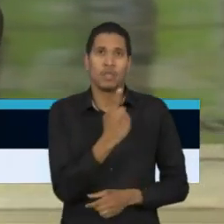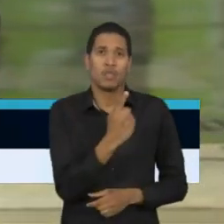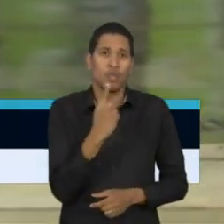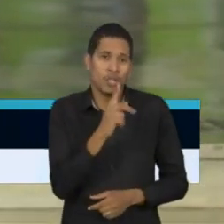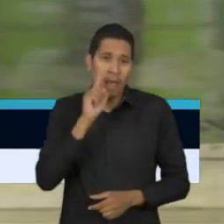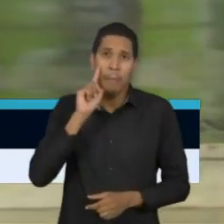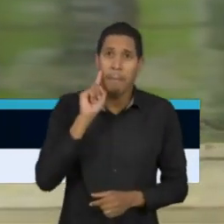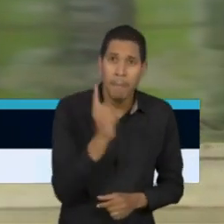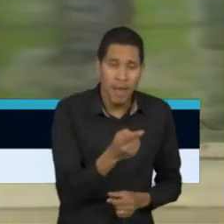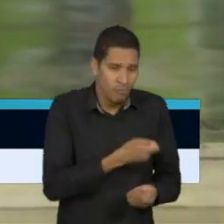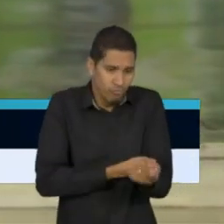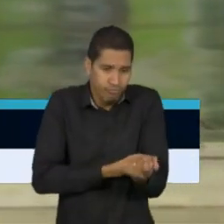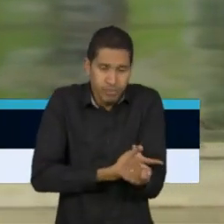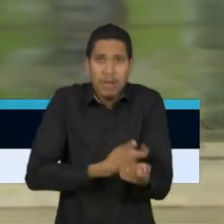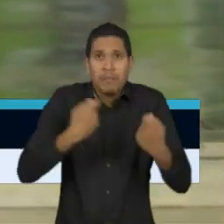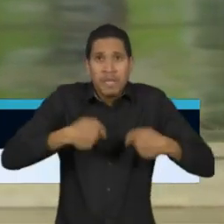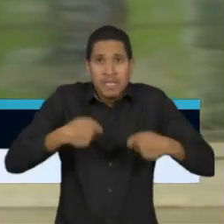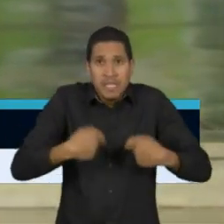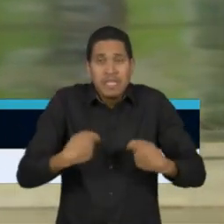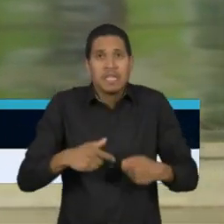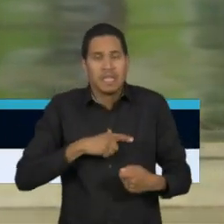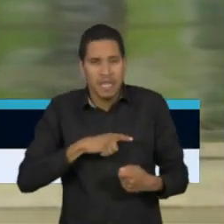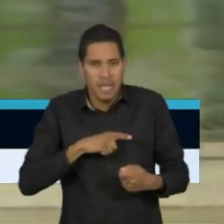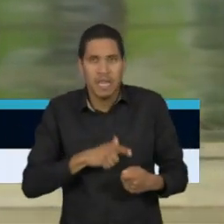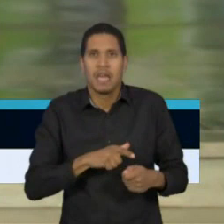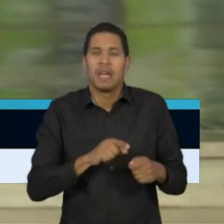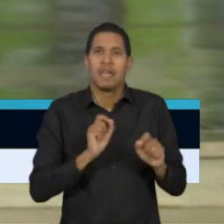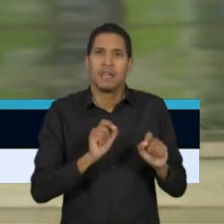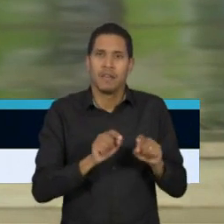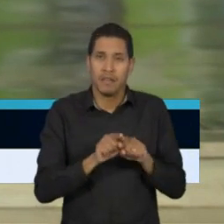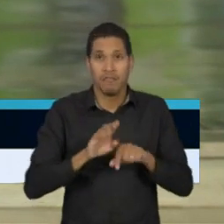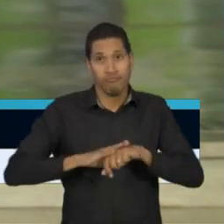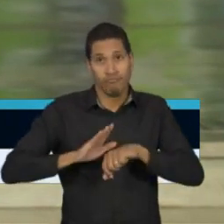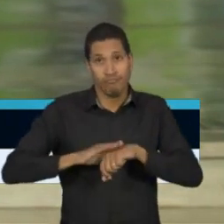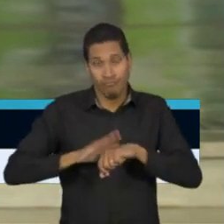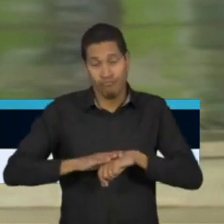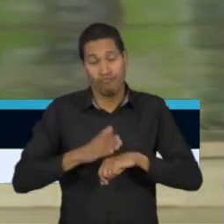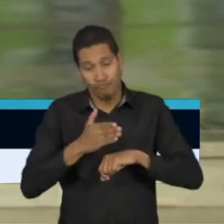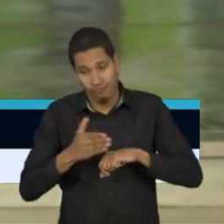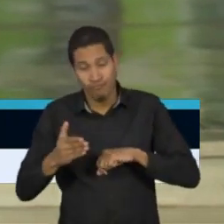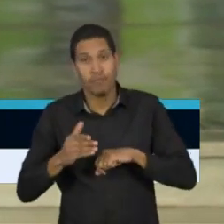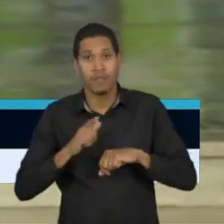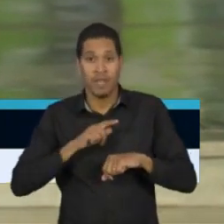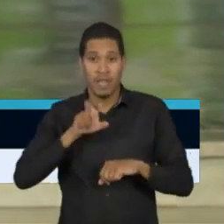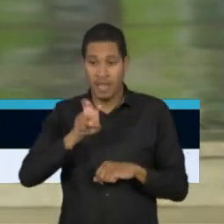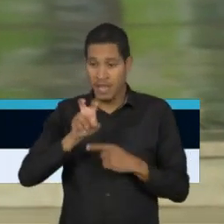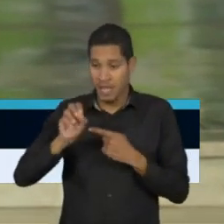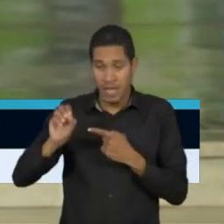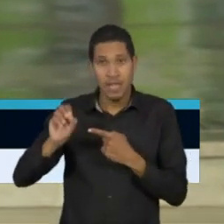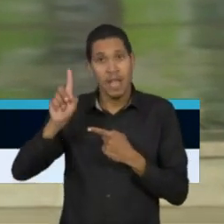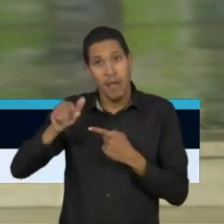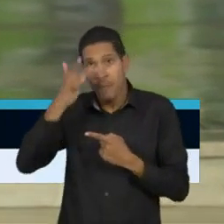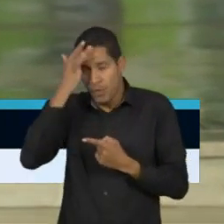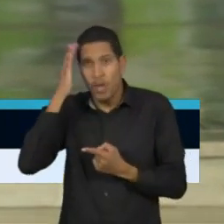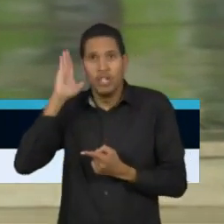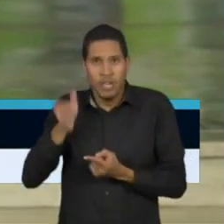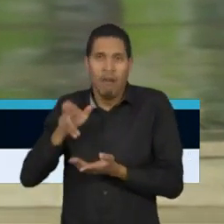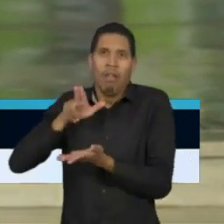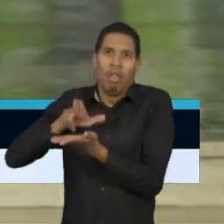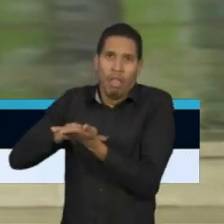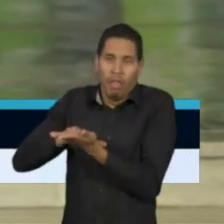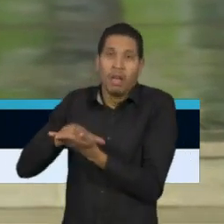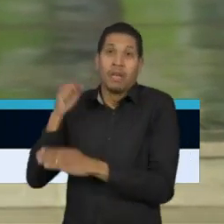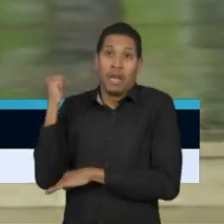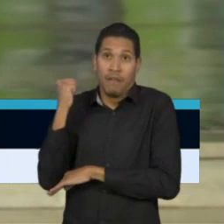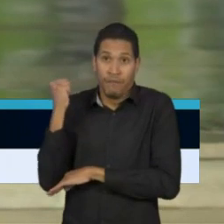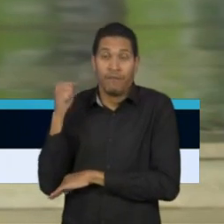serem feitos. E eu queria destacar que desses 12 mil exames, 500 são de pacientes internados